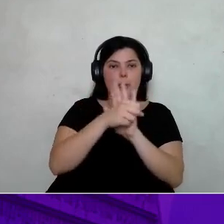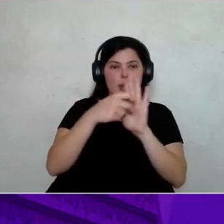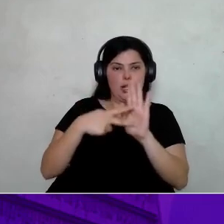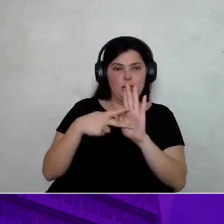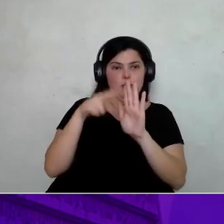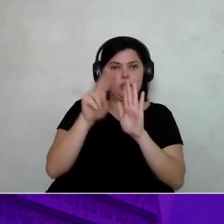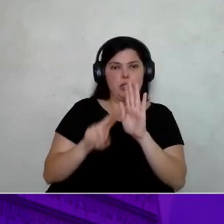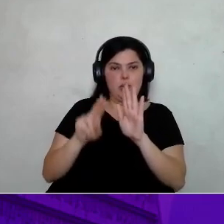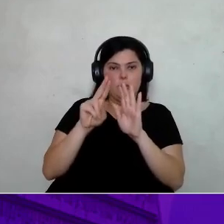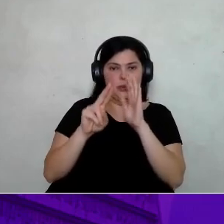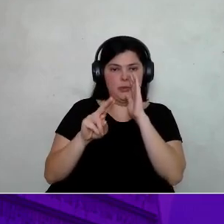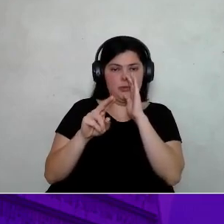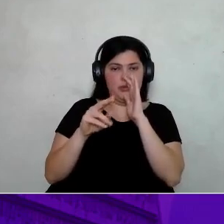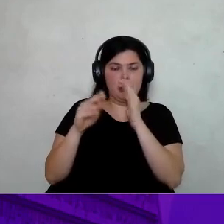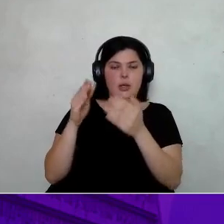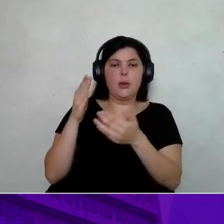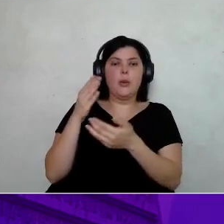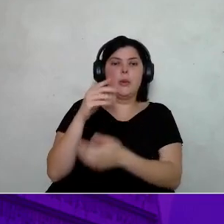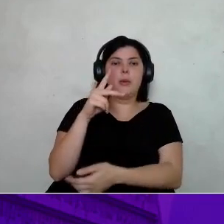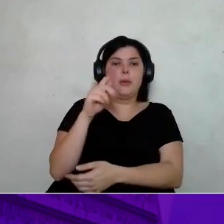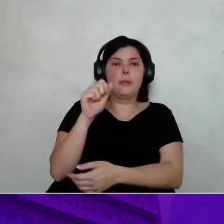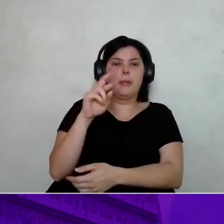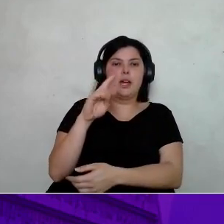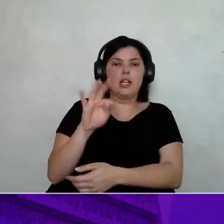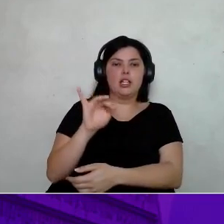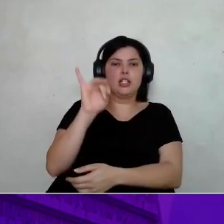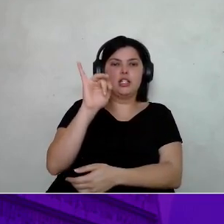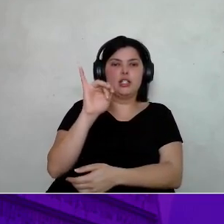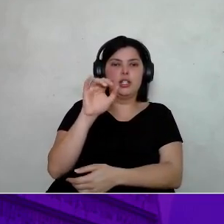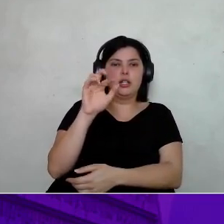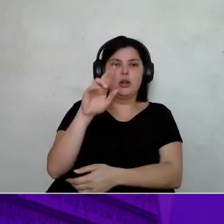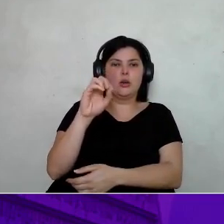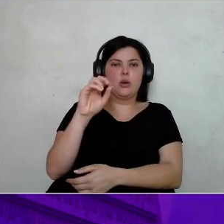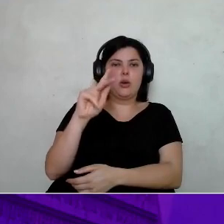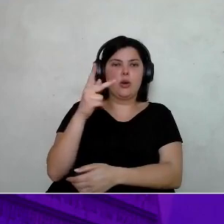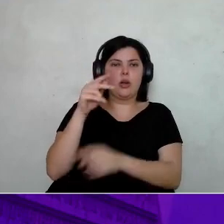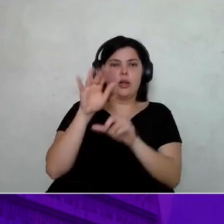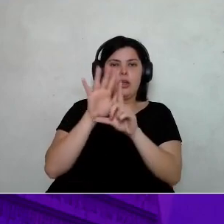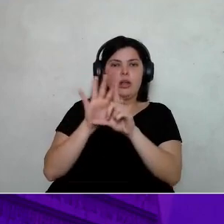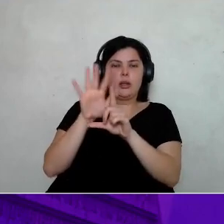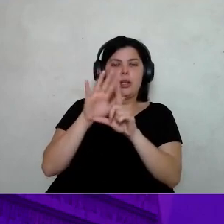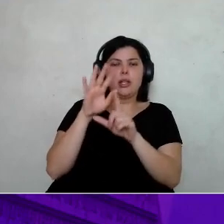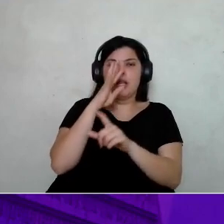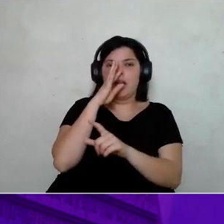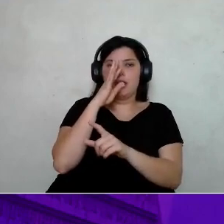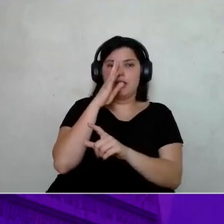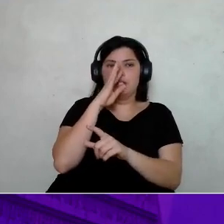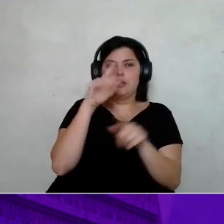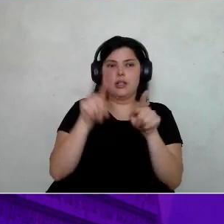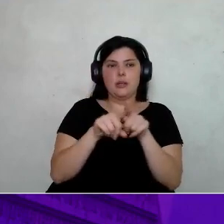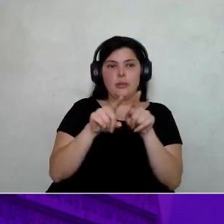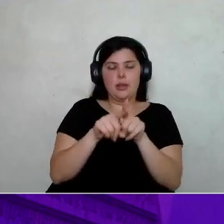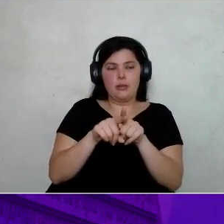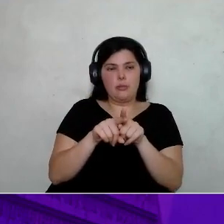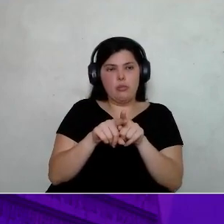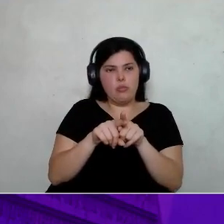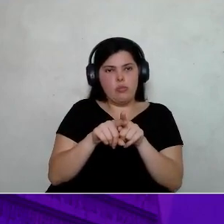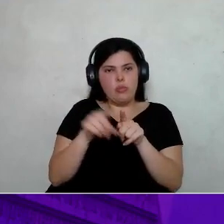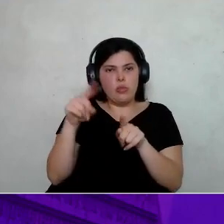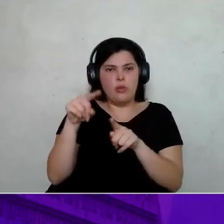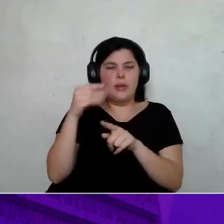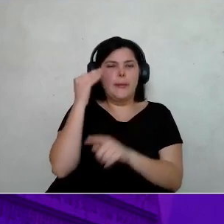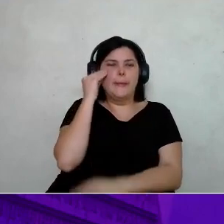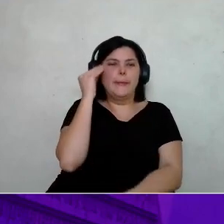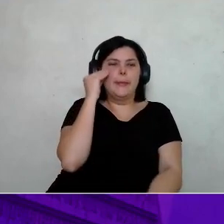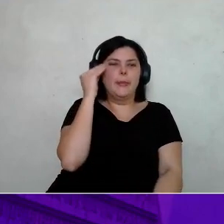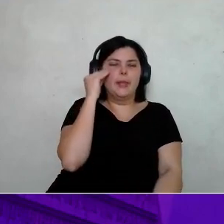o do meio aqui, o PariRock. Mas quem está vendo essa sessão aqui, tá? Isso aqui é para vocês experimentarem a